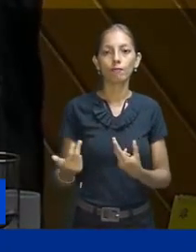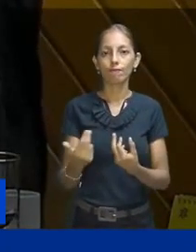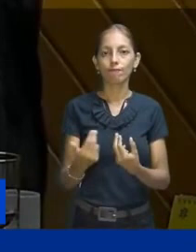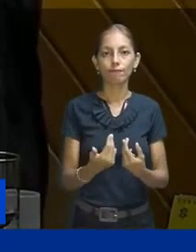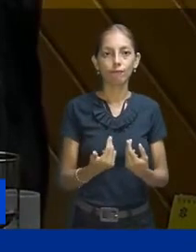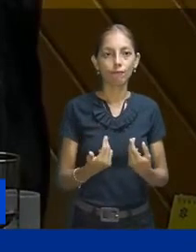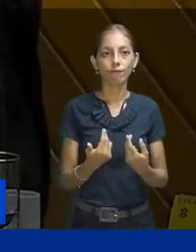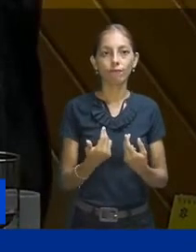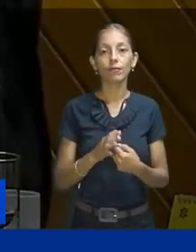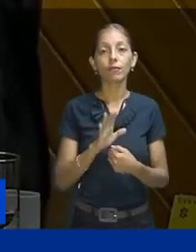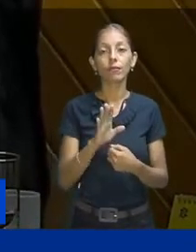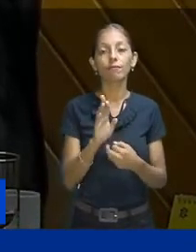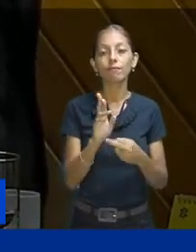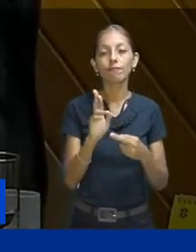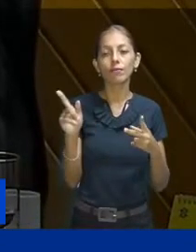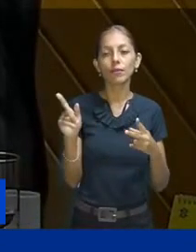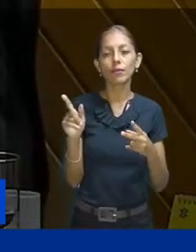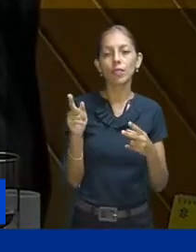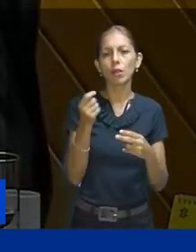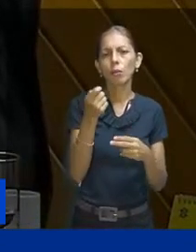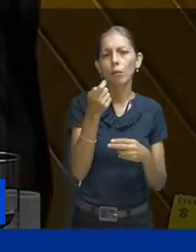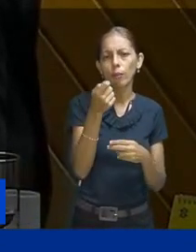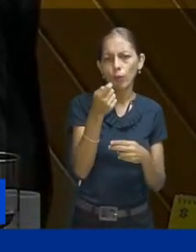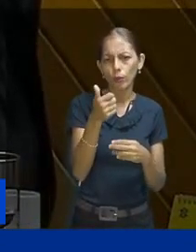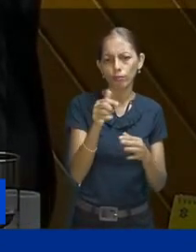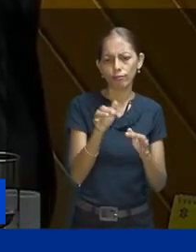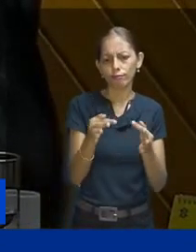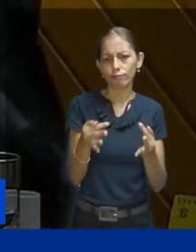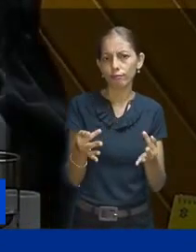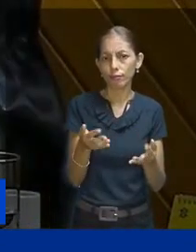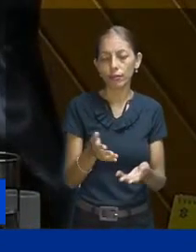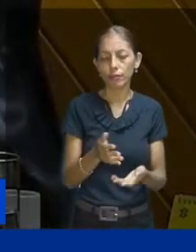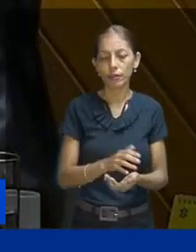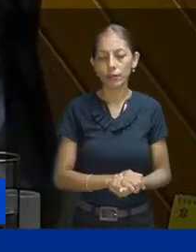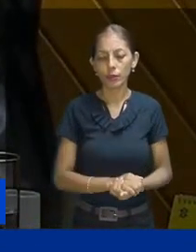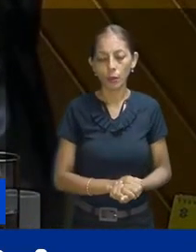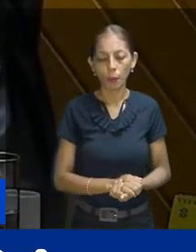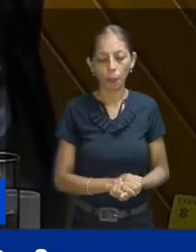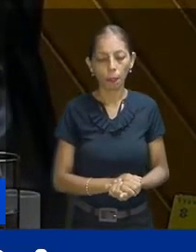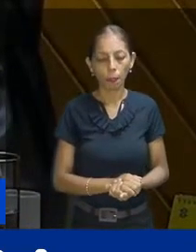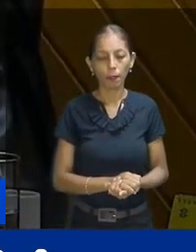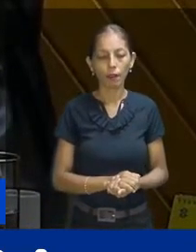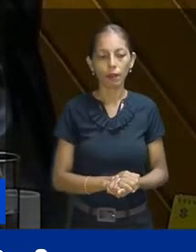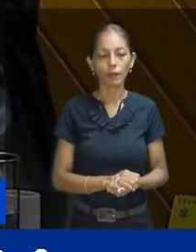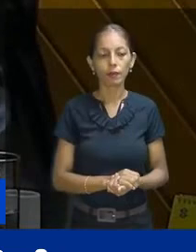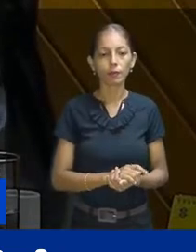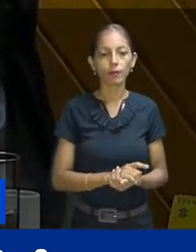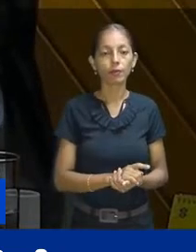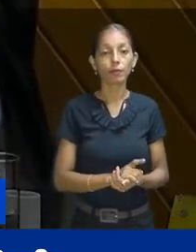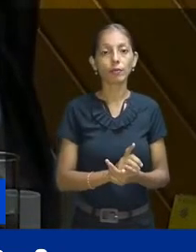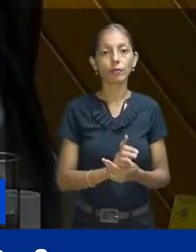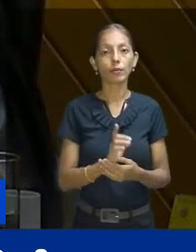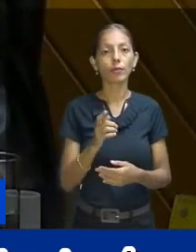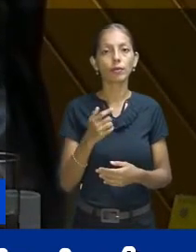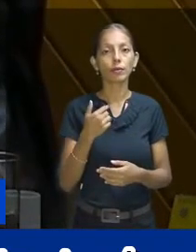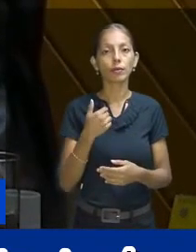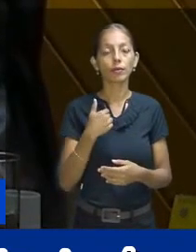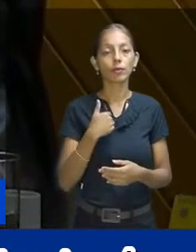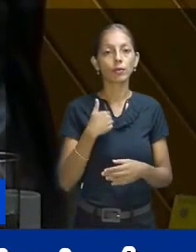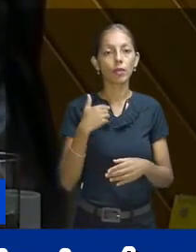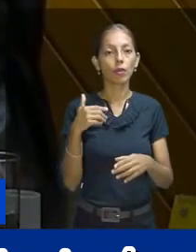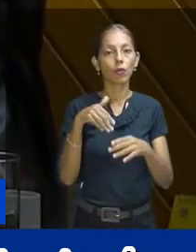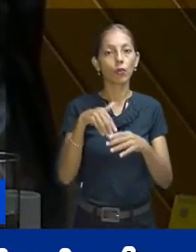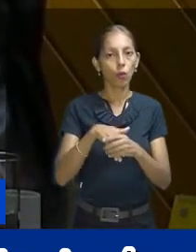em relação a algumas irregularidades pontuais. O fundamento do meu voto,